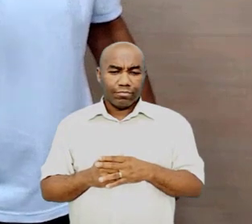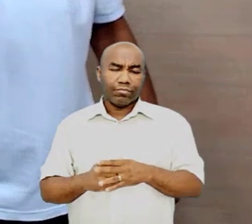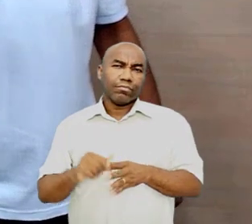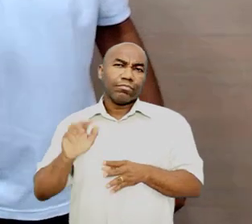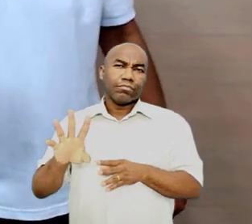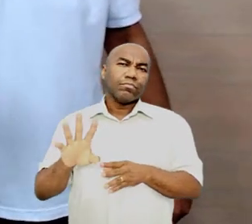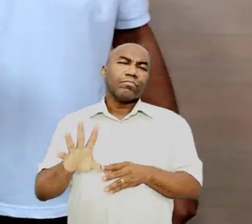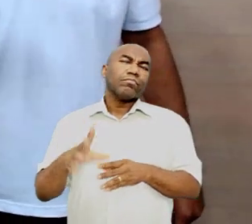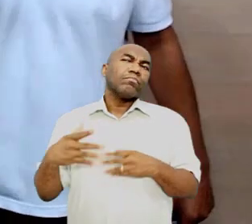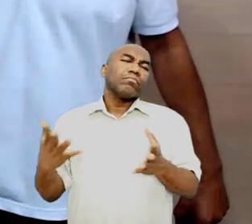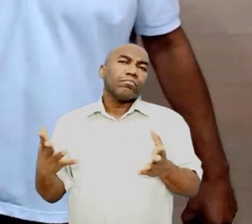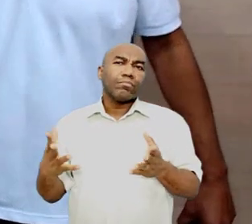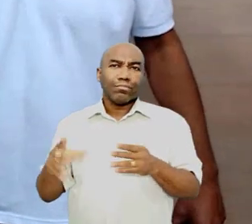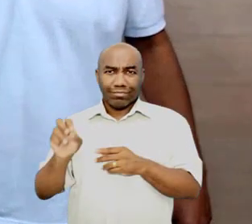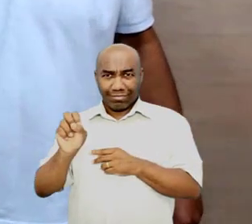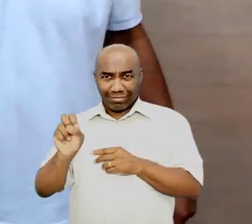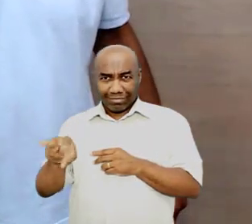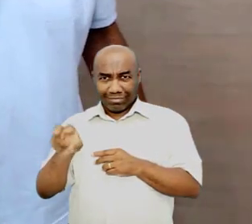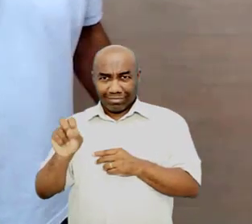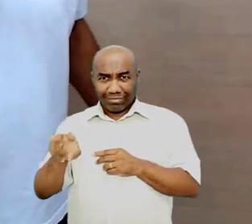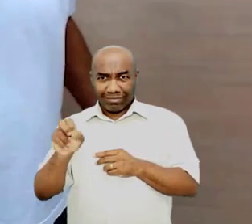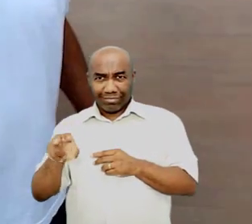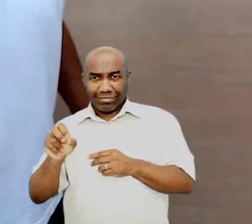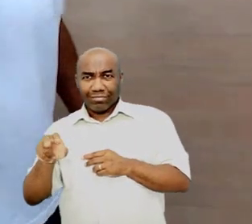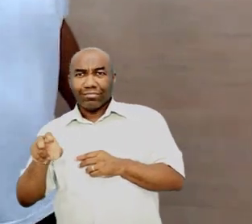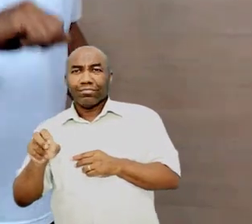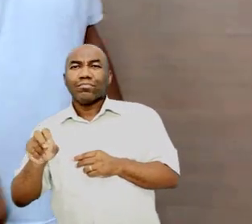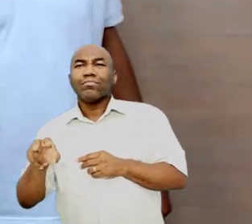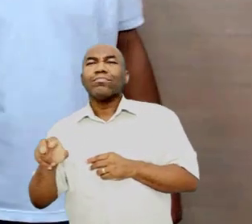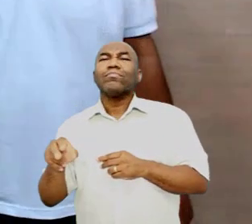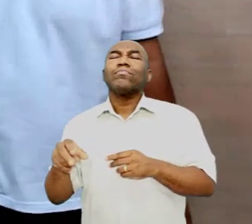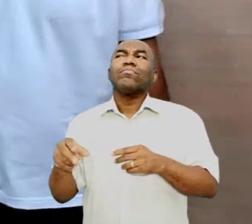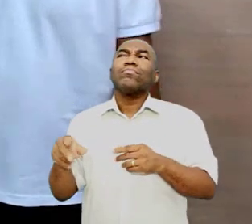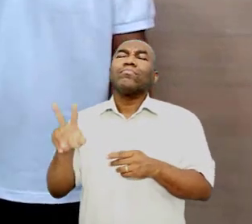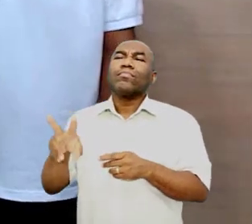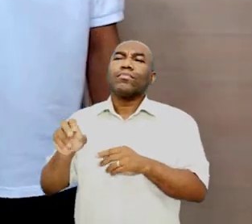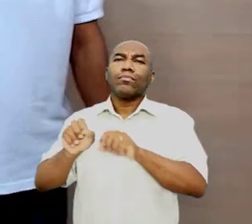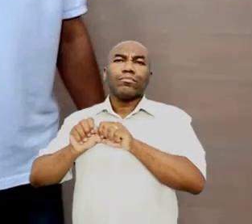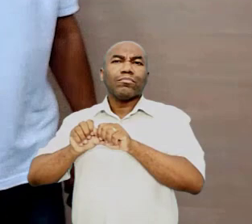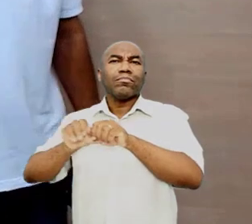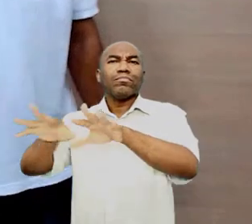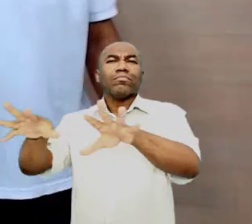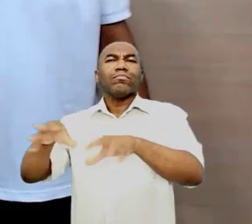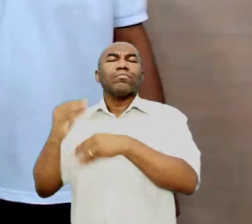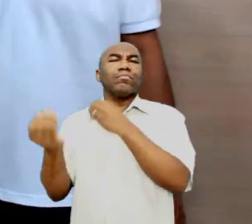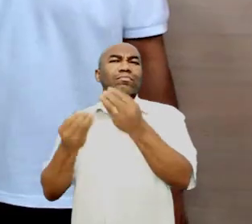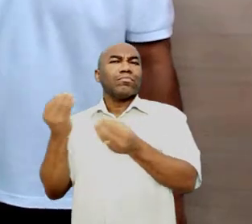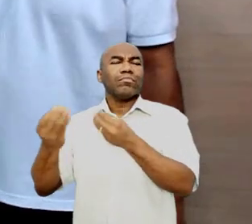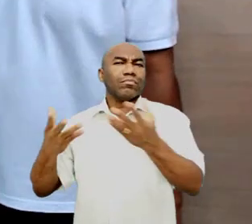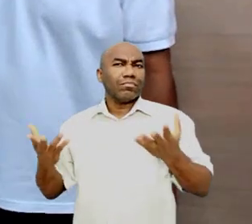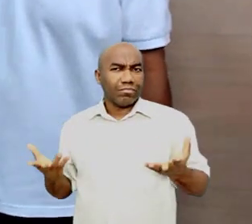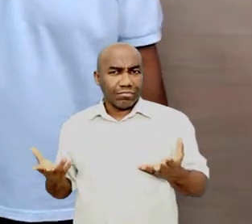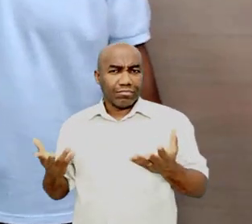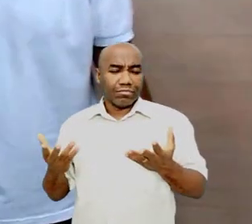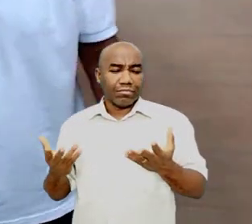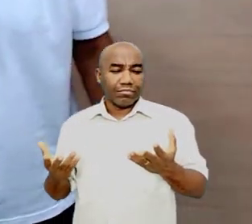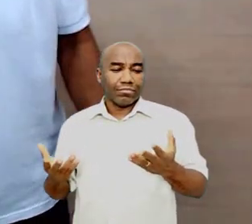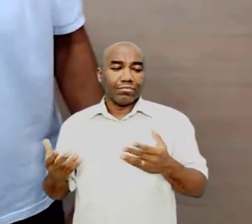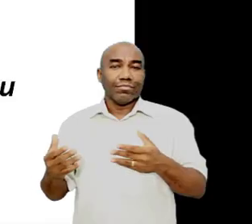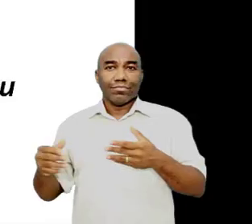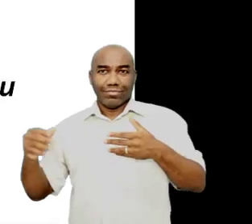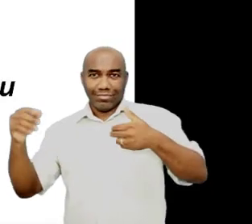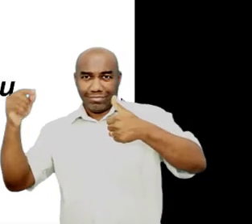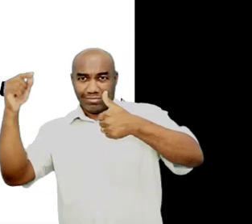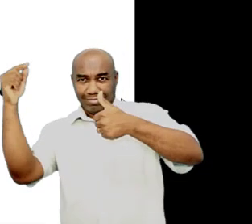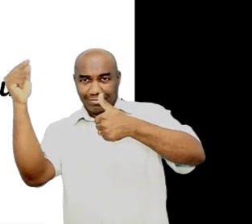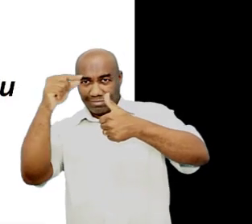que o vírus faz para fazer, sabe o quê? A infecção viral. Então, essa classificação que nós vamos usar